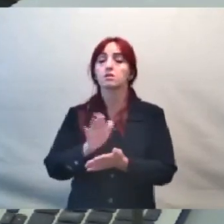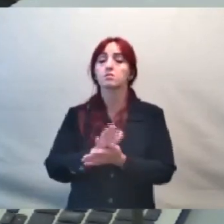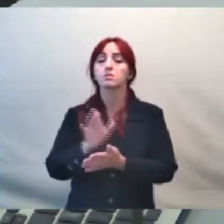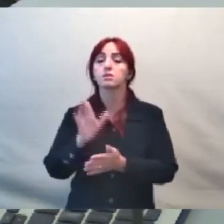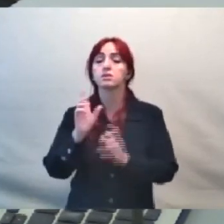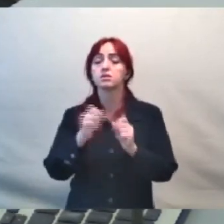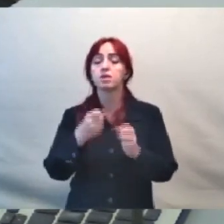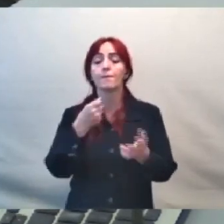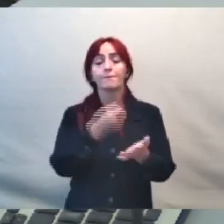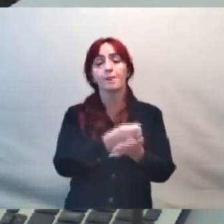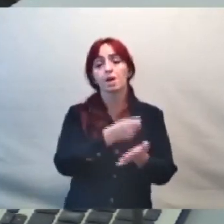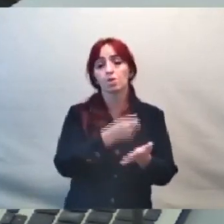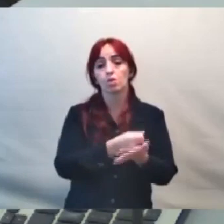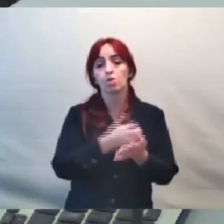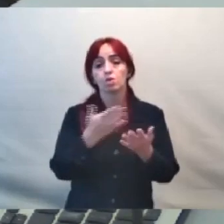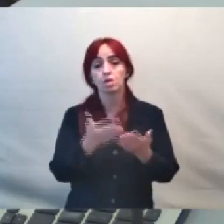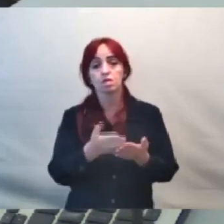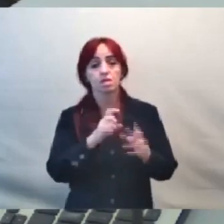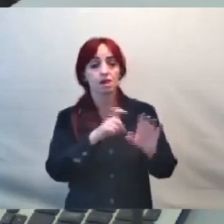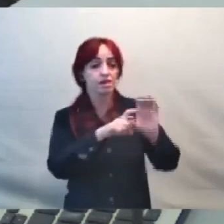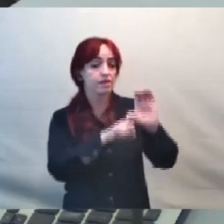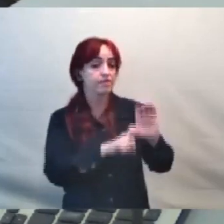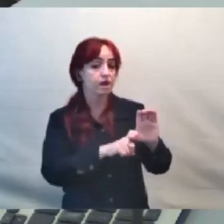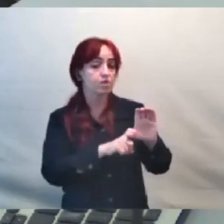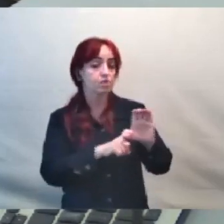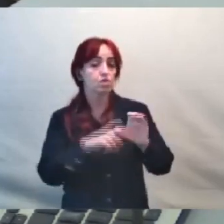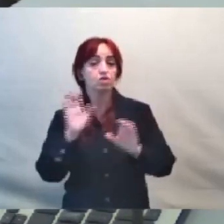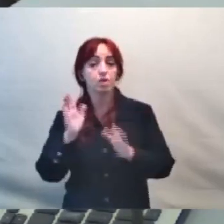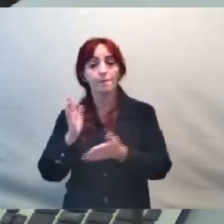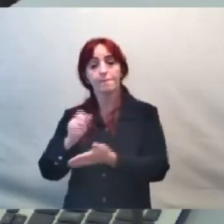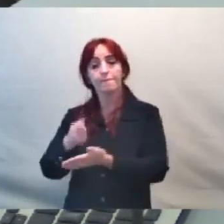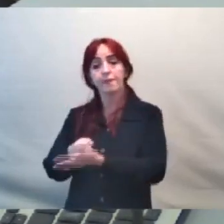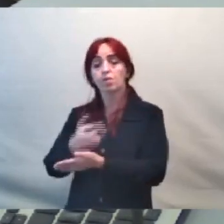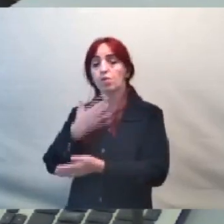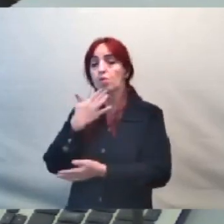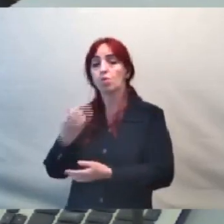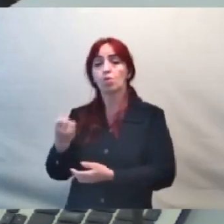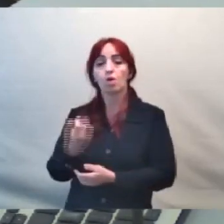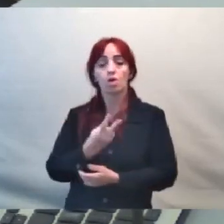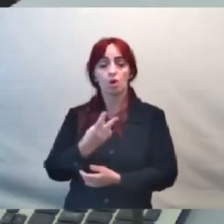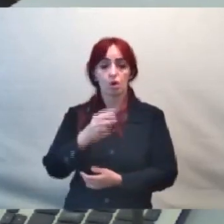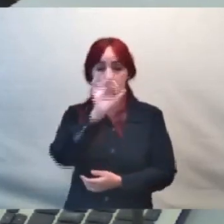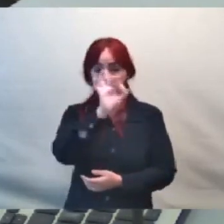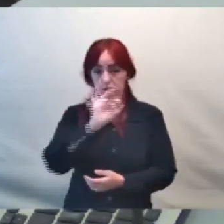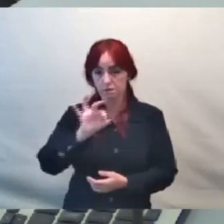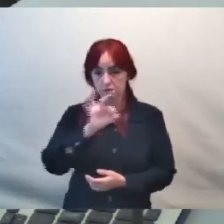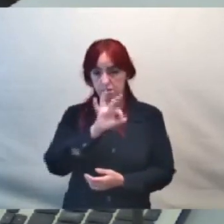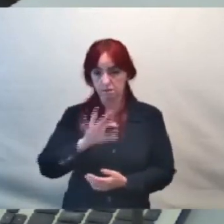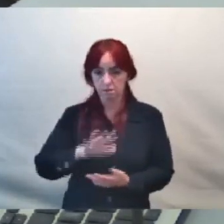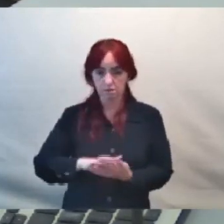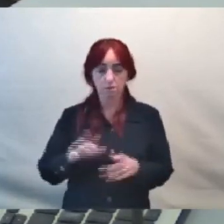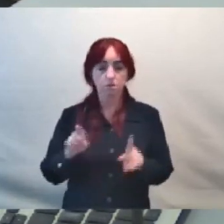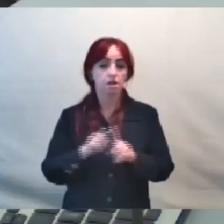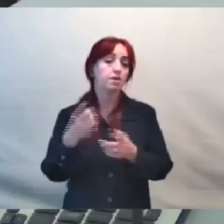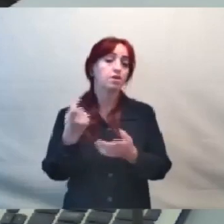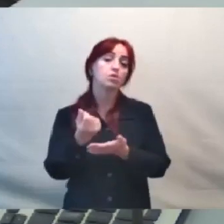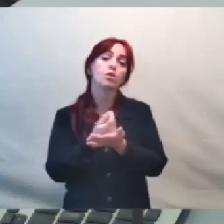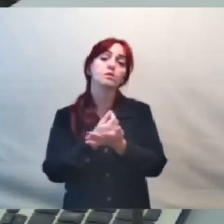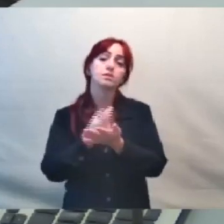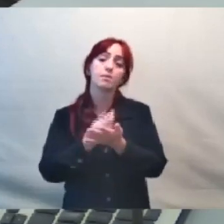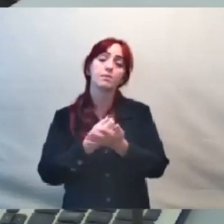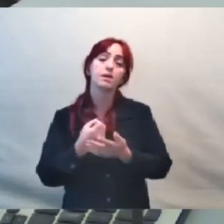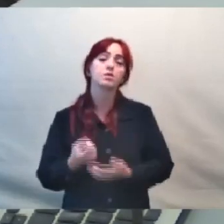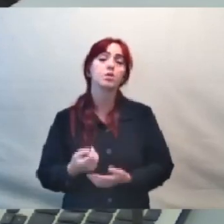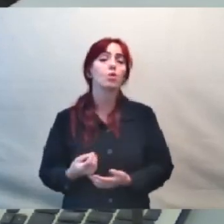pagas? E aí, por último mesmo, do orçamento total executado, quanto foi lançado e